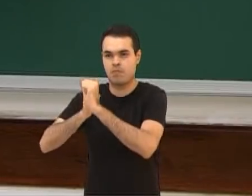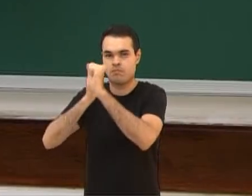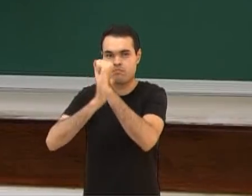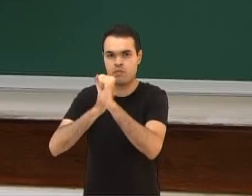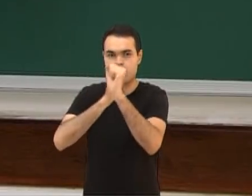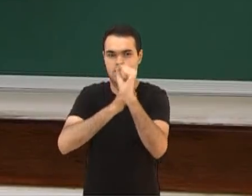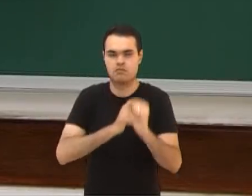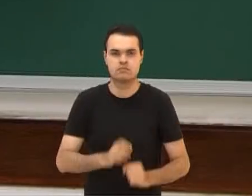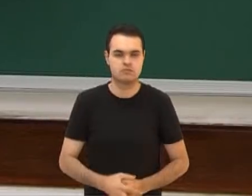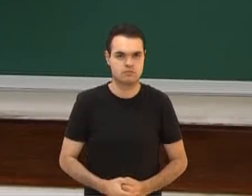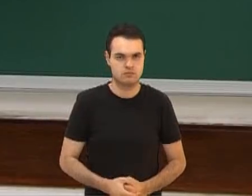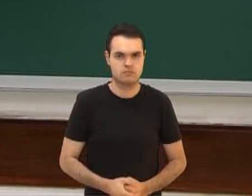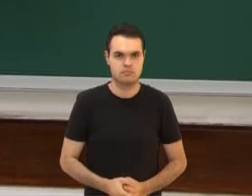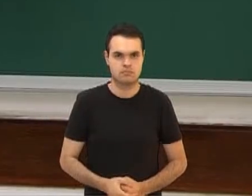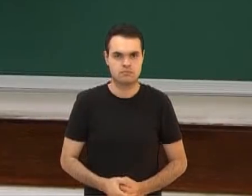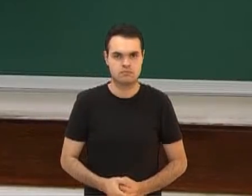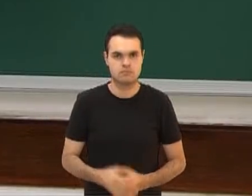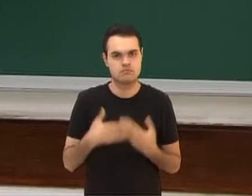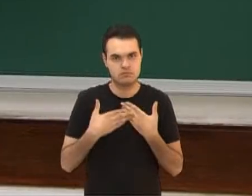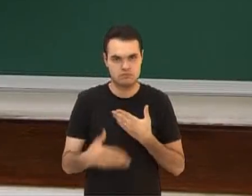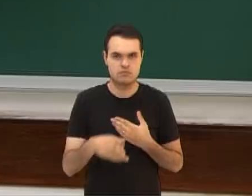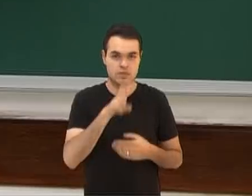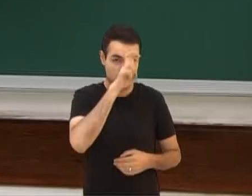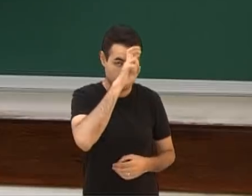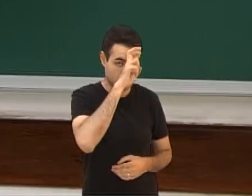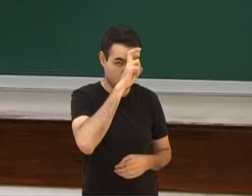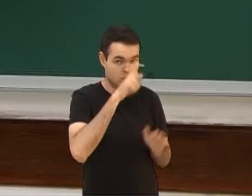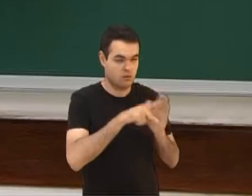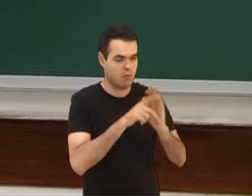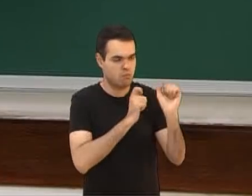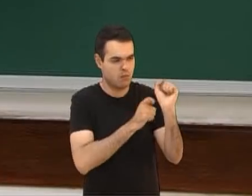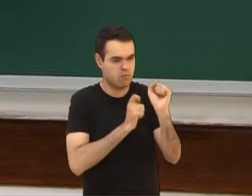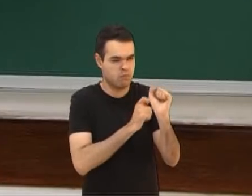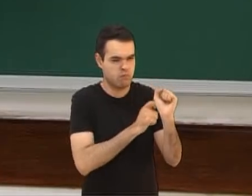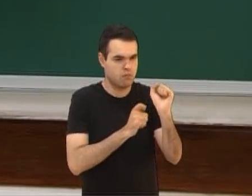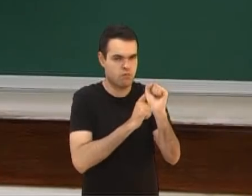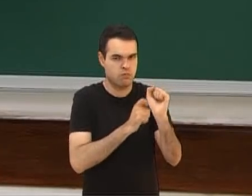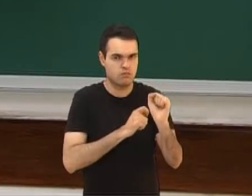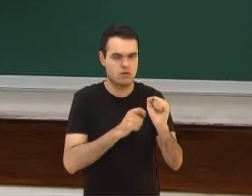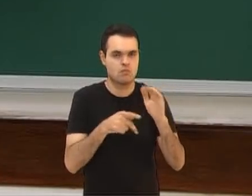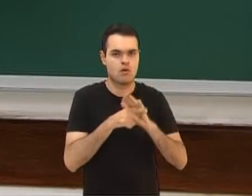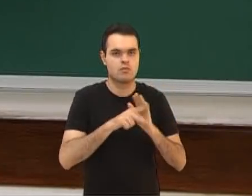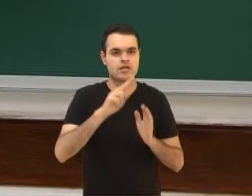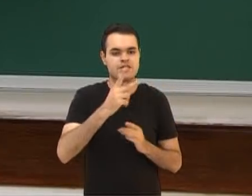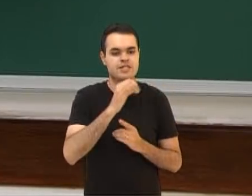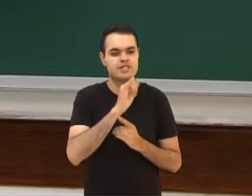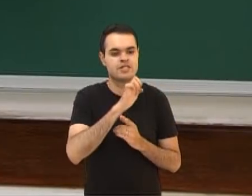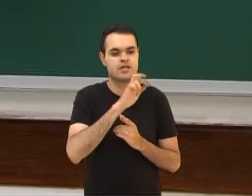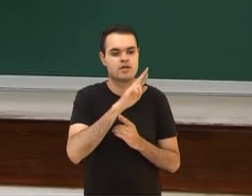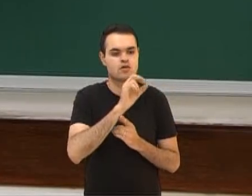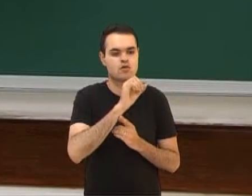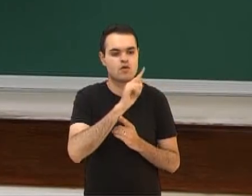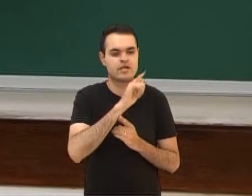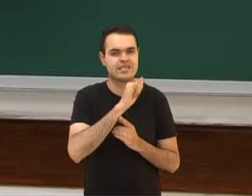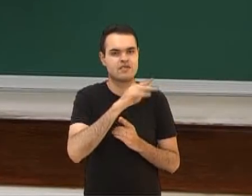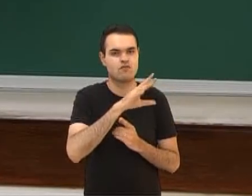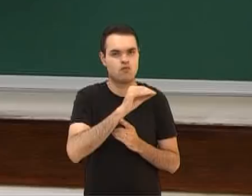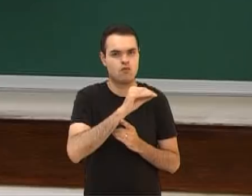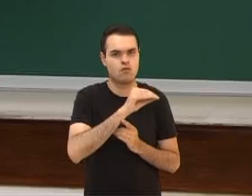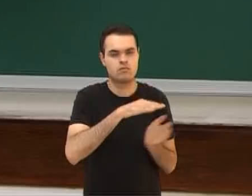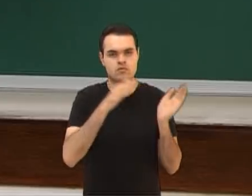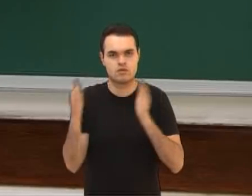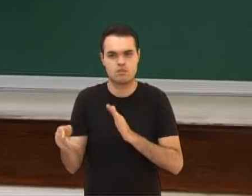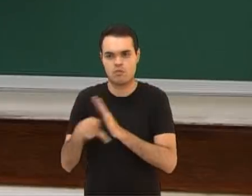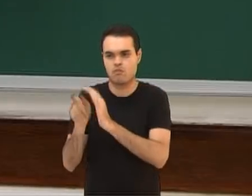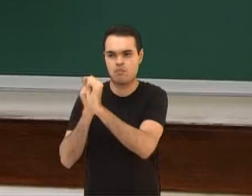Então, a gente vai ver o egípcio, que vai falar sobre o hieroglifo, né? Mas aqui ela era feita nessa